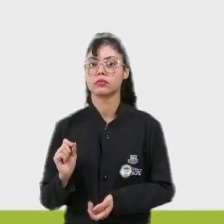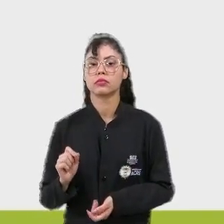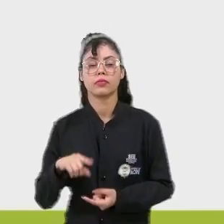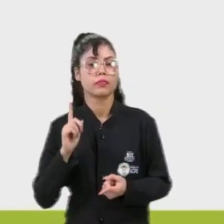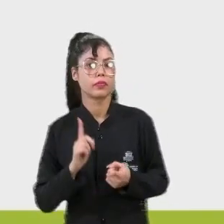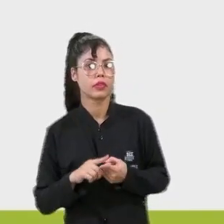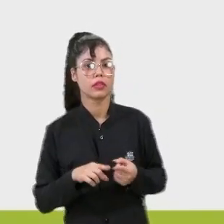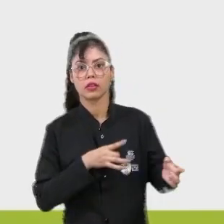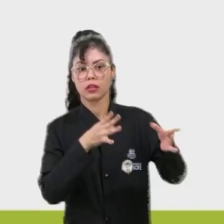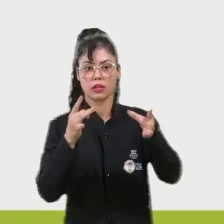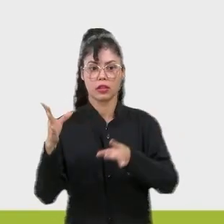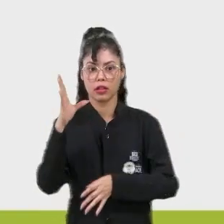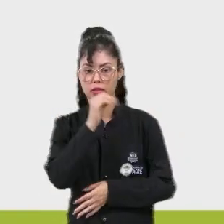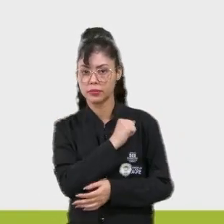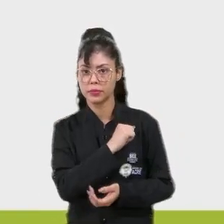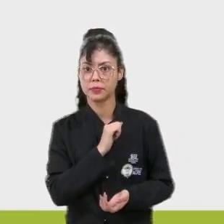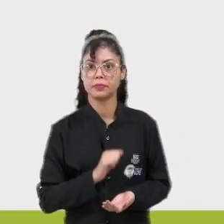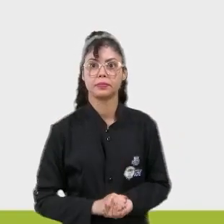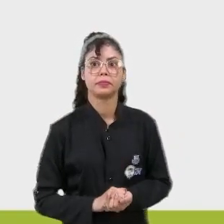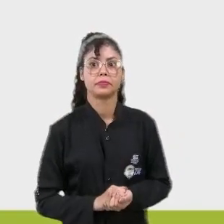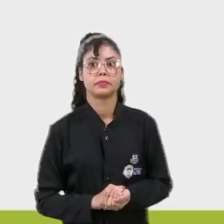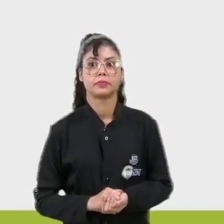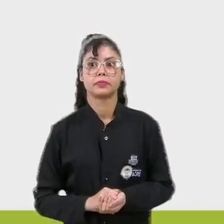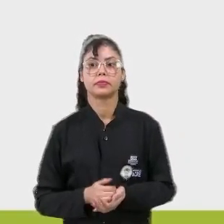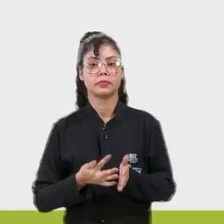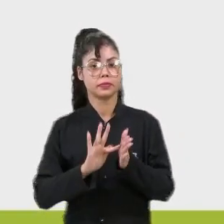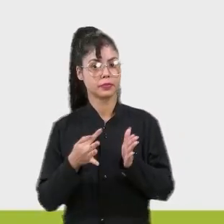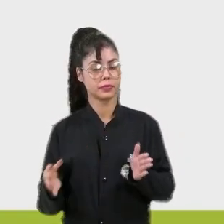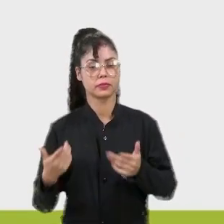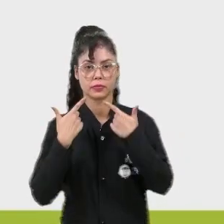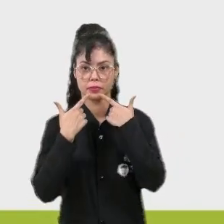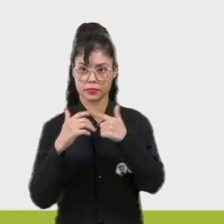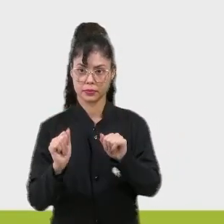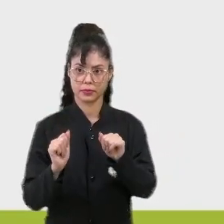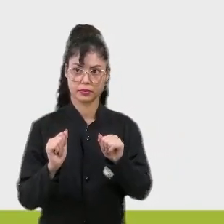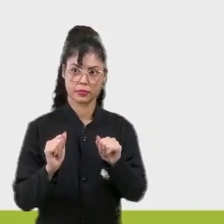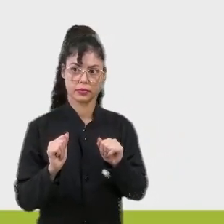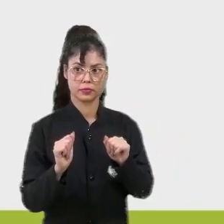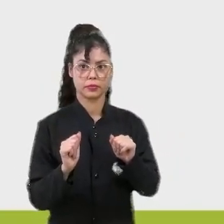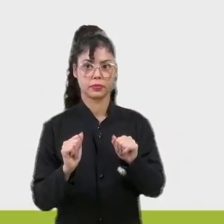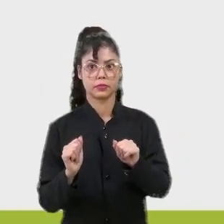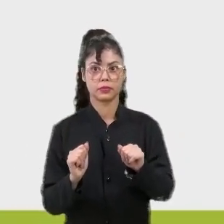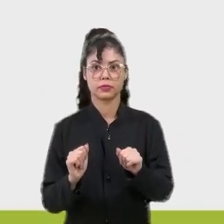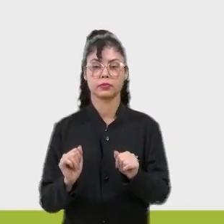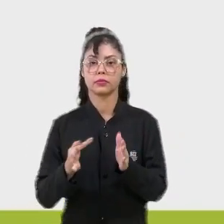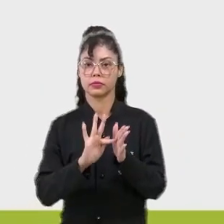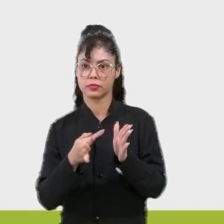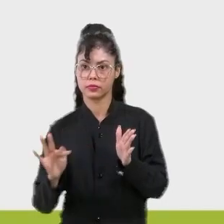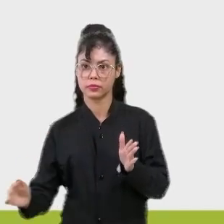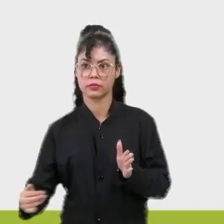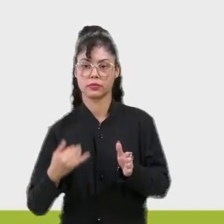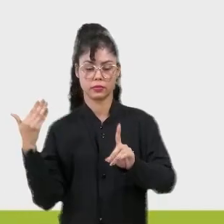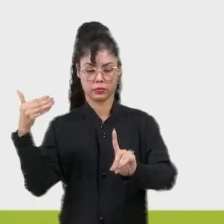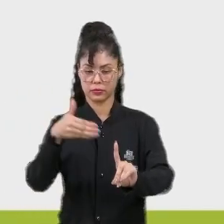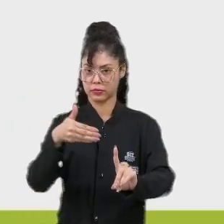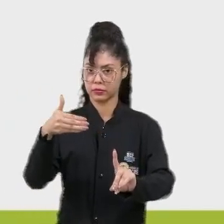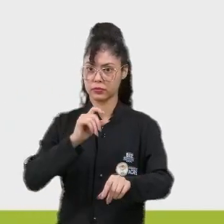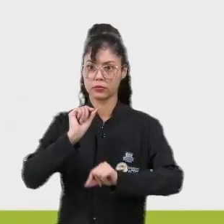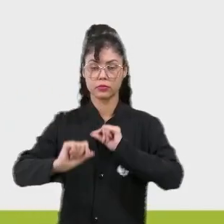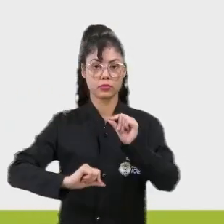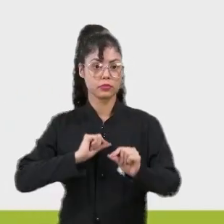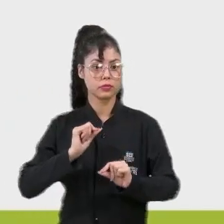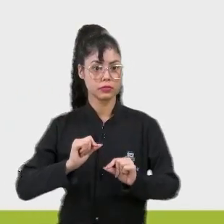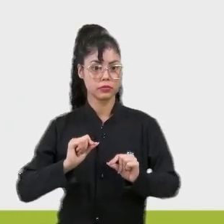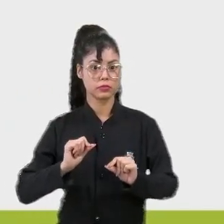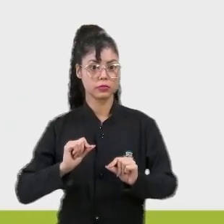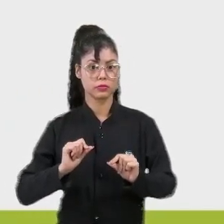Pessoal, dicasinha rápida de funções da linguagem. A função referencial é aquela que tem como